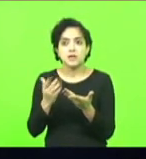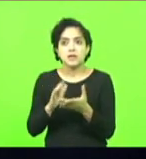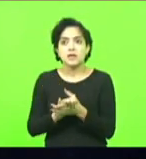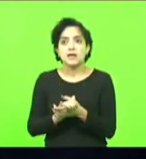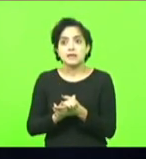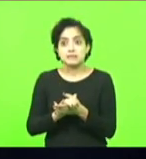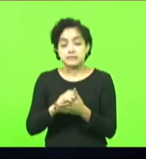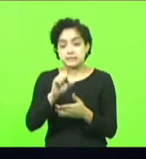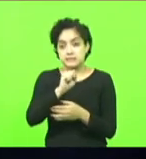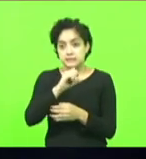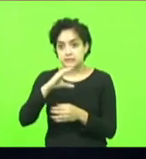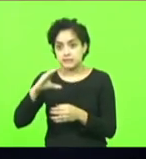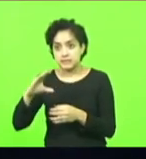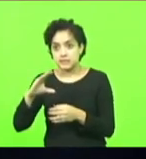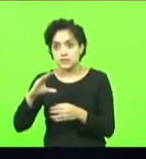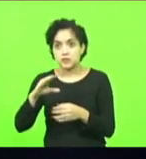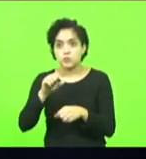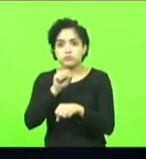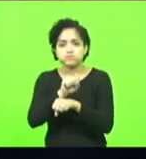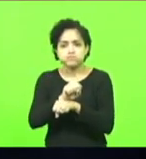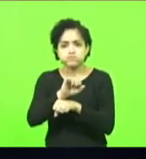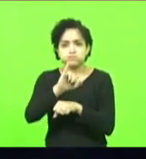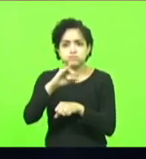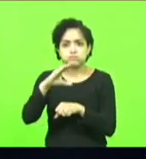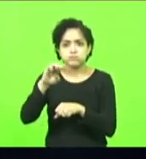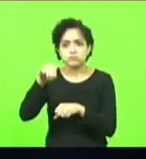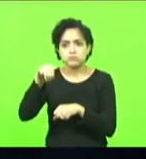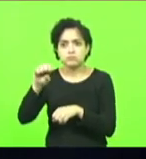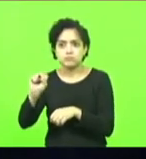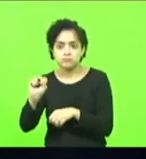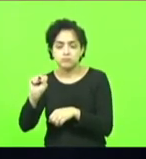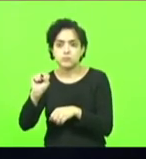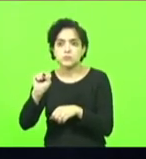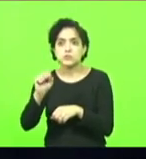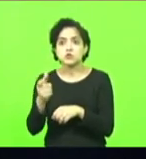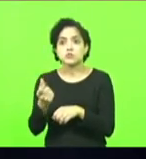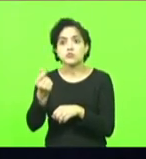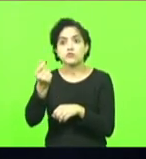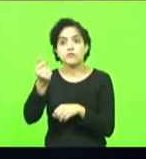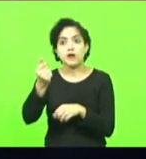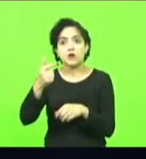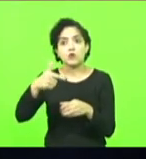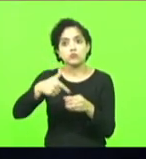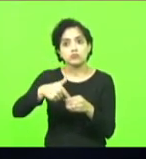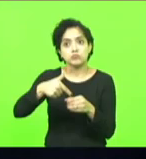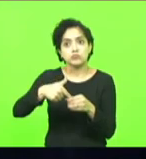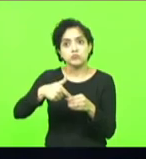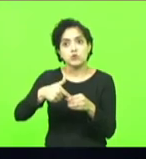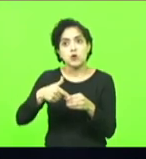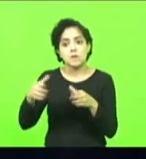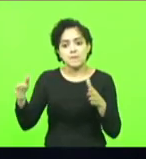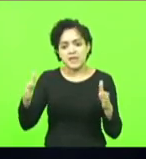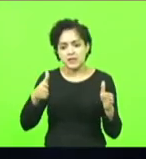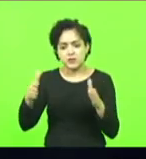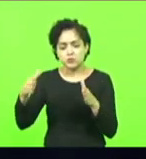Santa Catarina congela ICMS sobre o preço dos combustíveis por 90 dias seguidos.